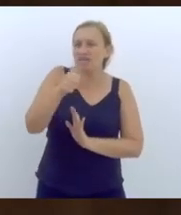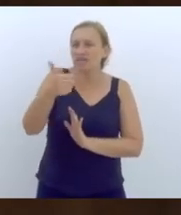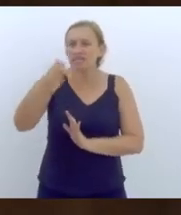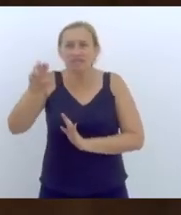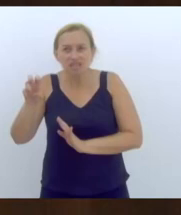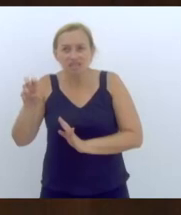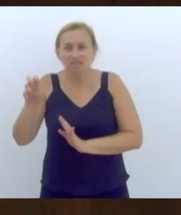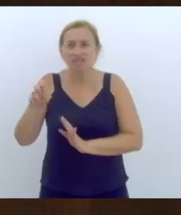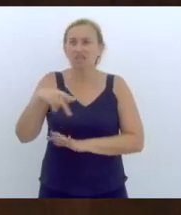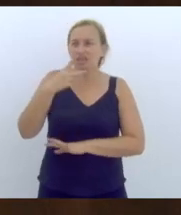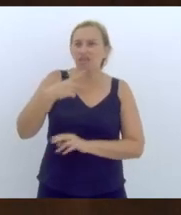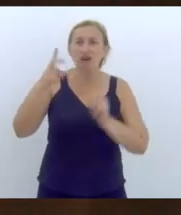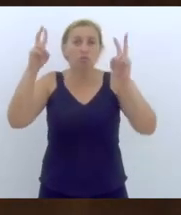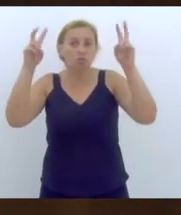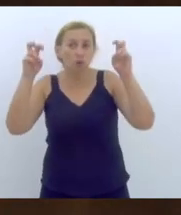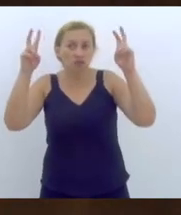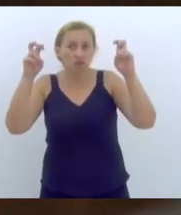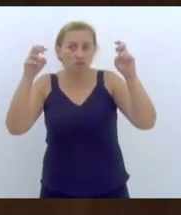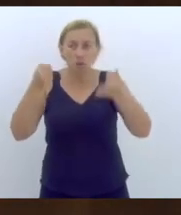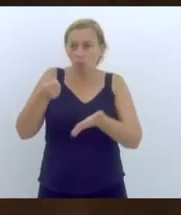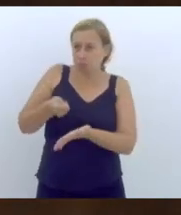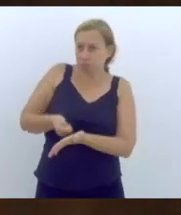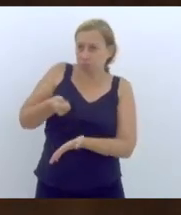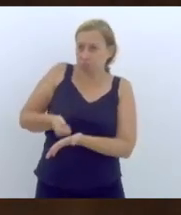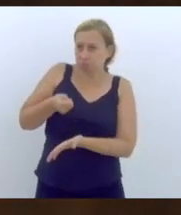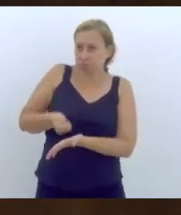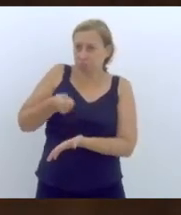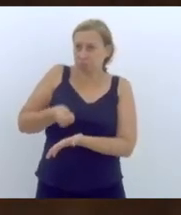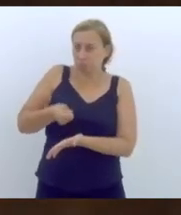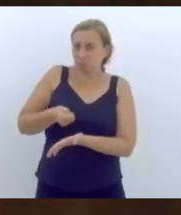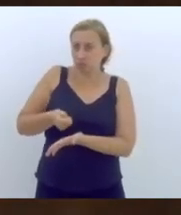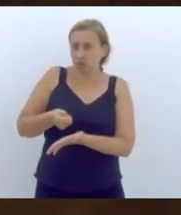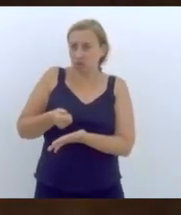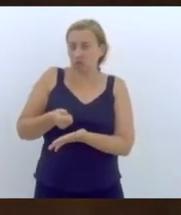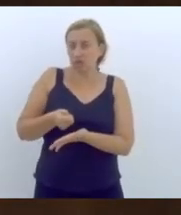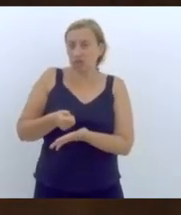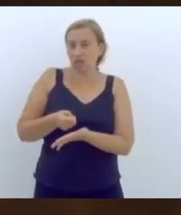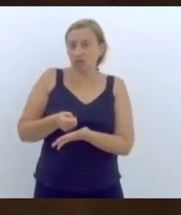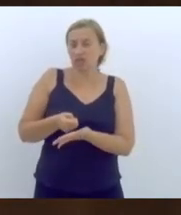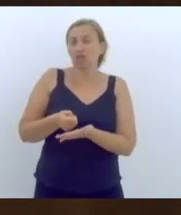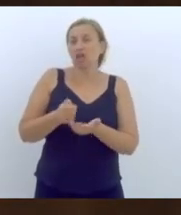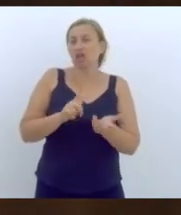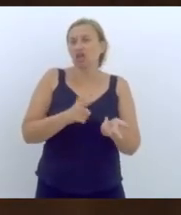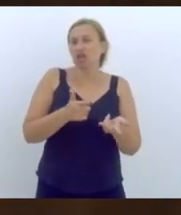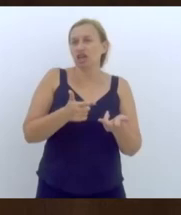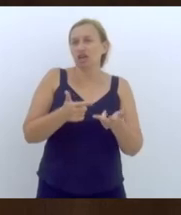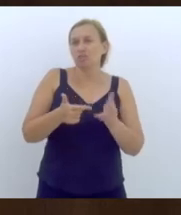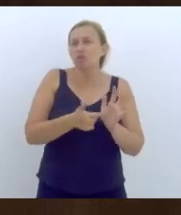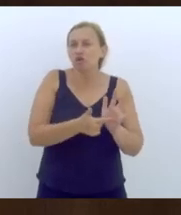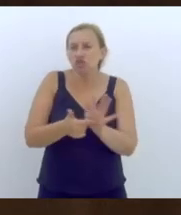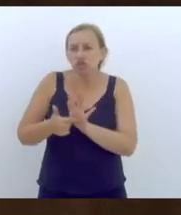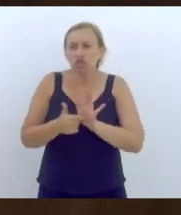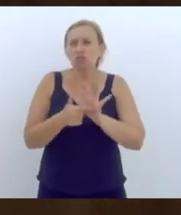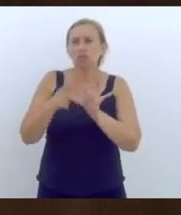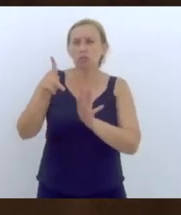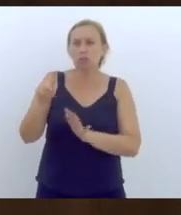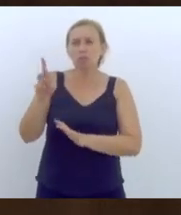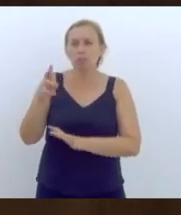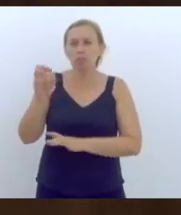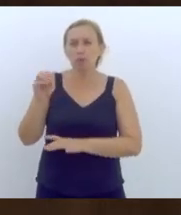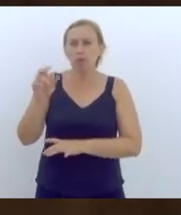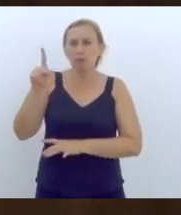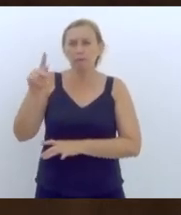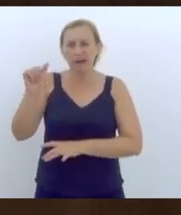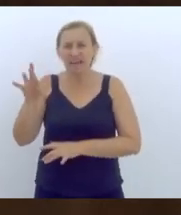815, que trata sobre a questão da obrigatoriedade de veículos exibirem propaganda que possa efetuar ao